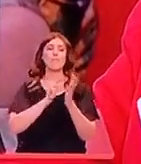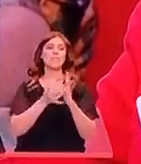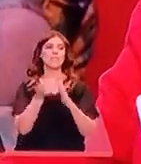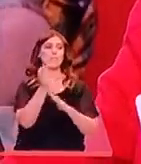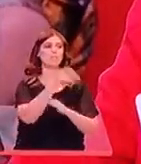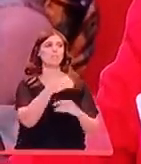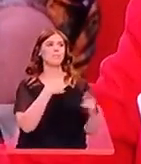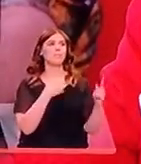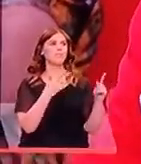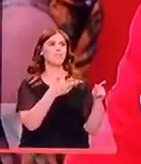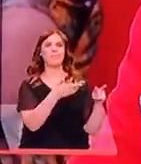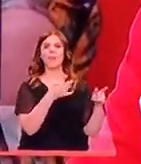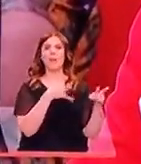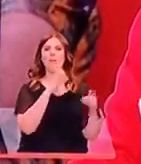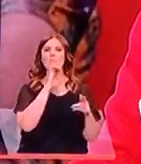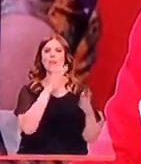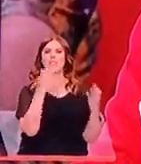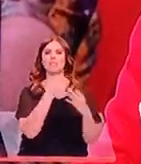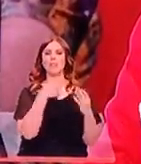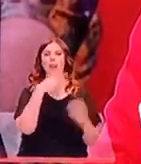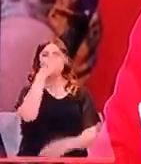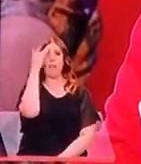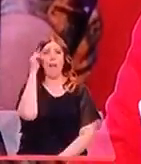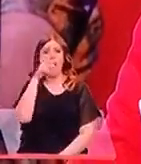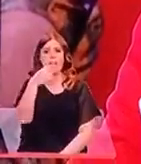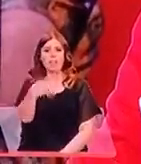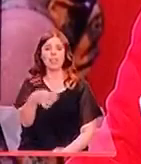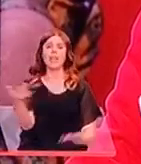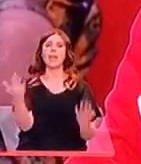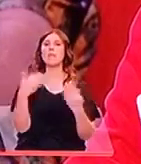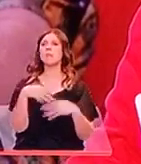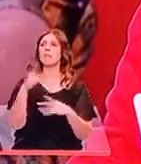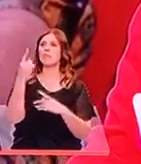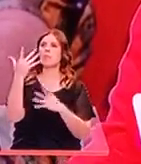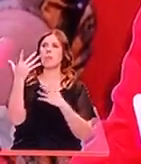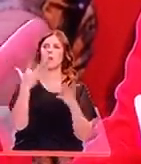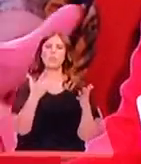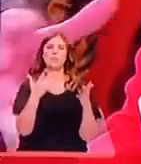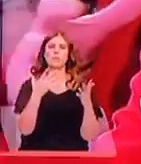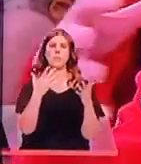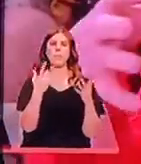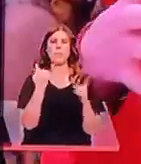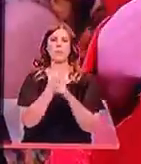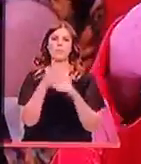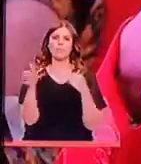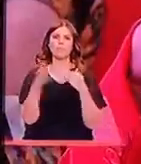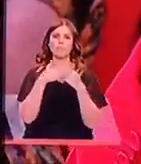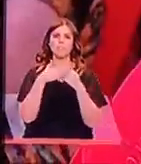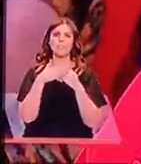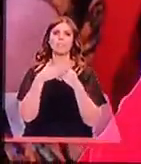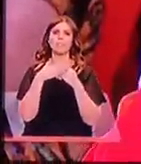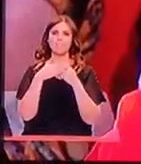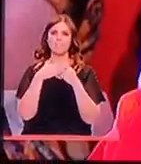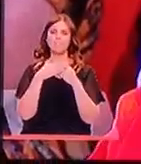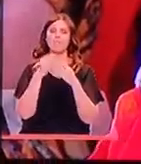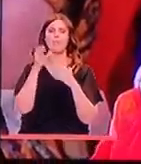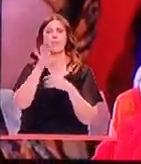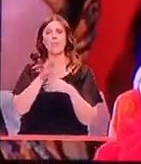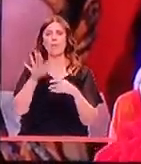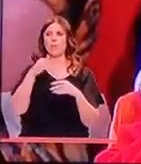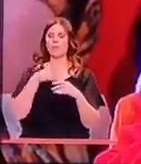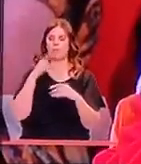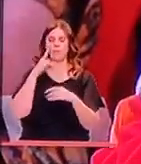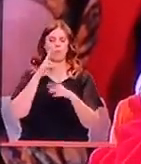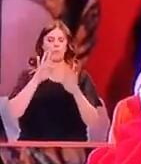país que tem essa facilidade, mas chegou uma hora que a coisa fechou de um jeito. Quando me